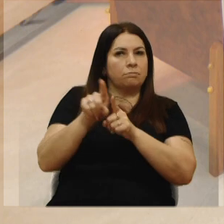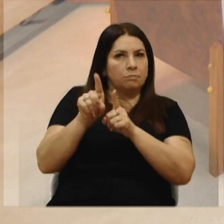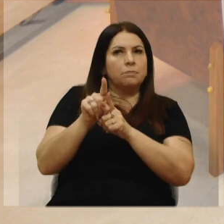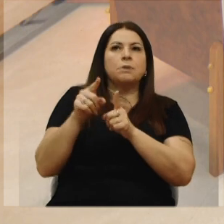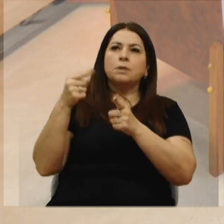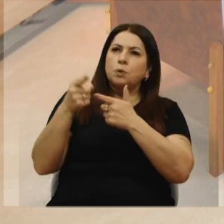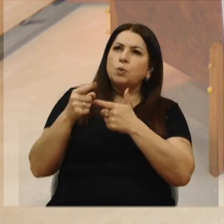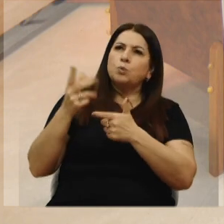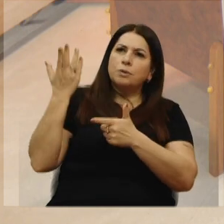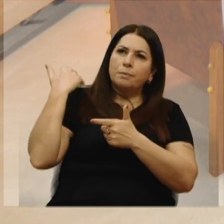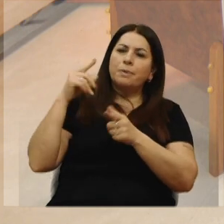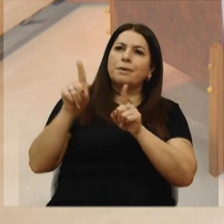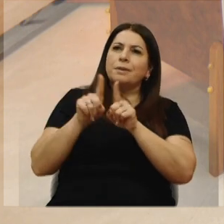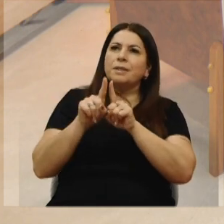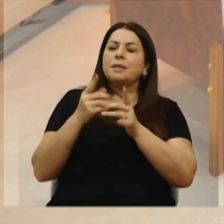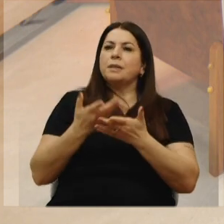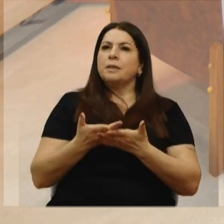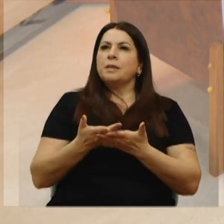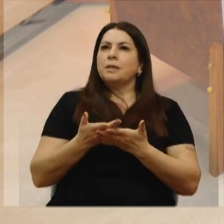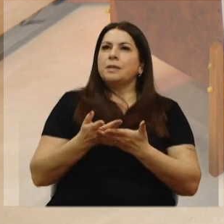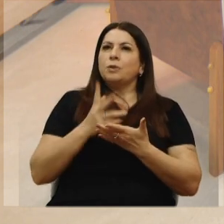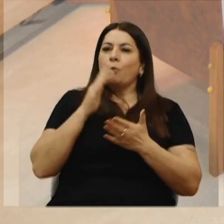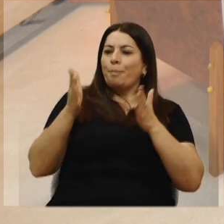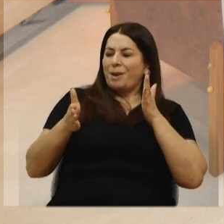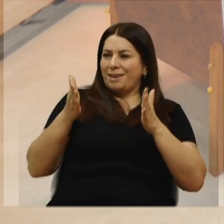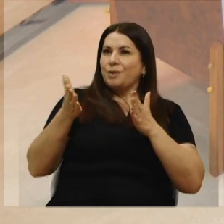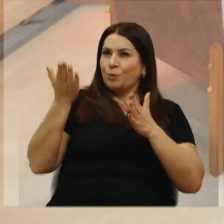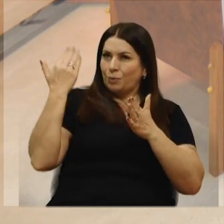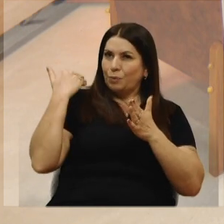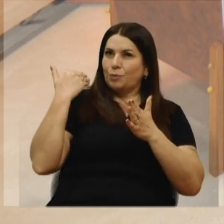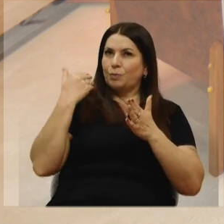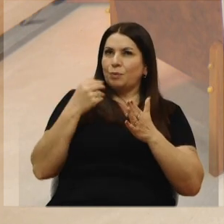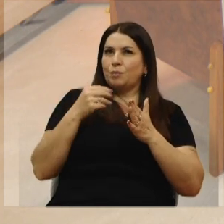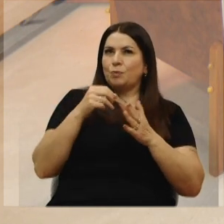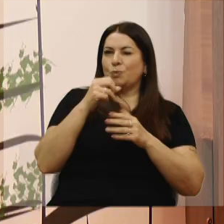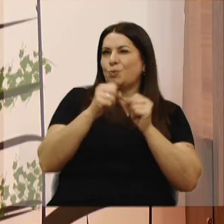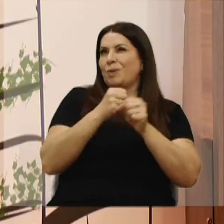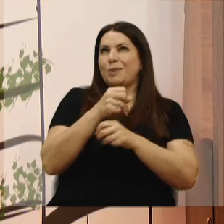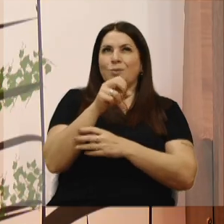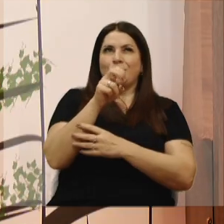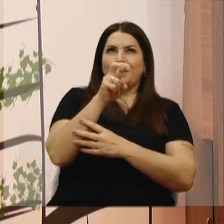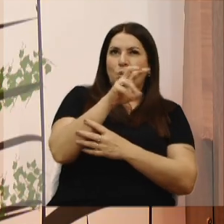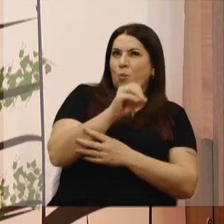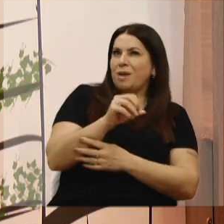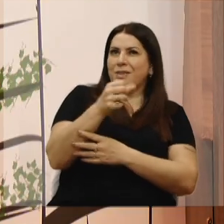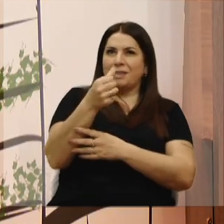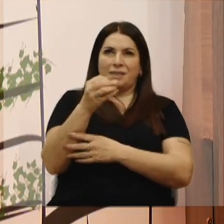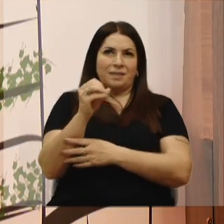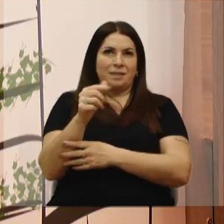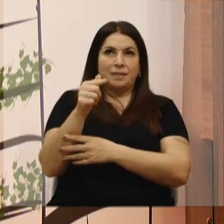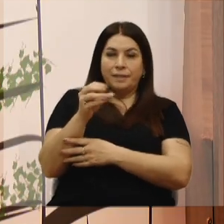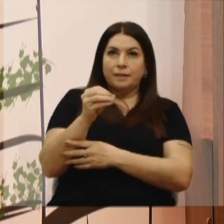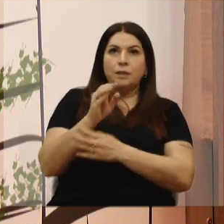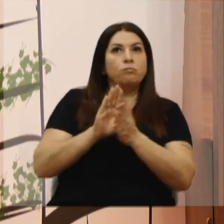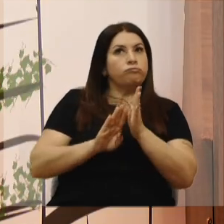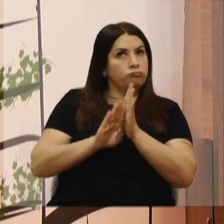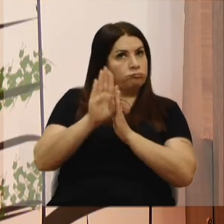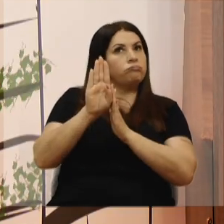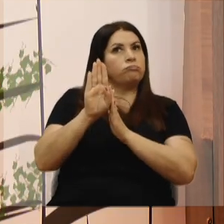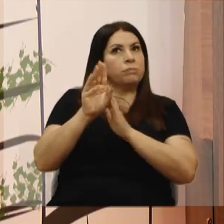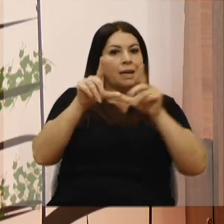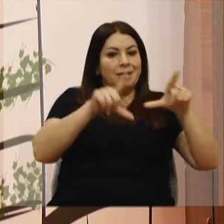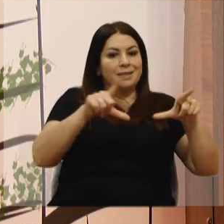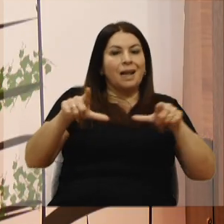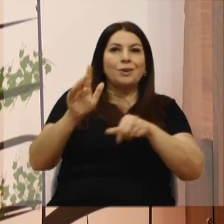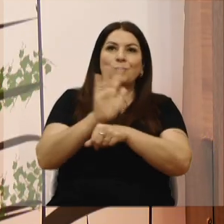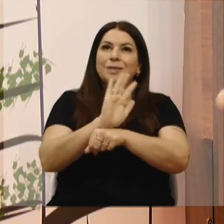né? Isso se deve certamente assim ao período, né, dos anos 50, 60, 70, né, em que há um